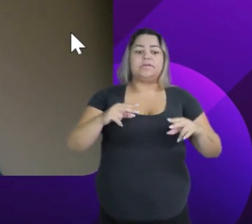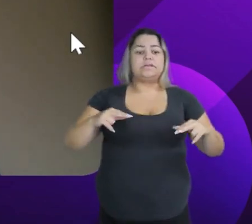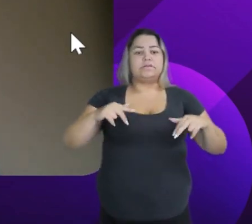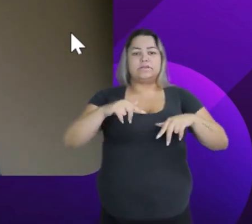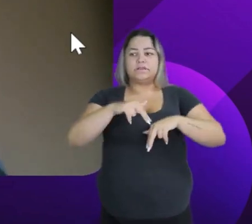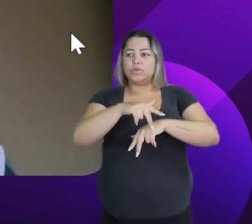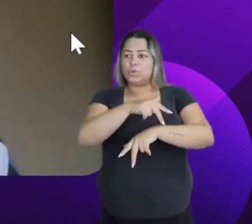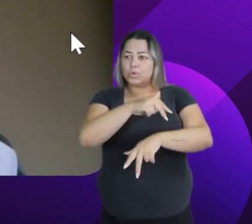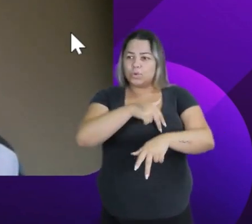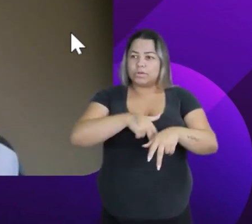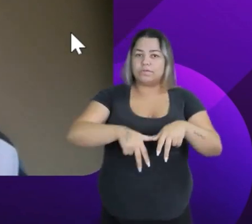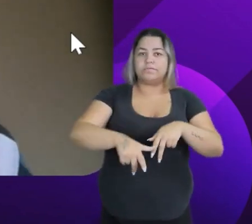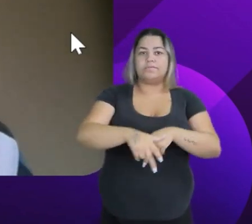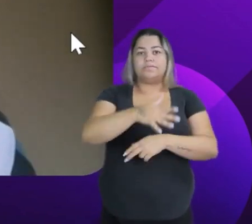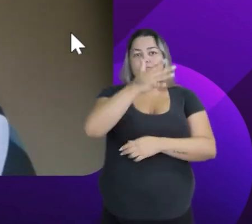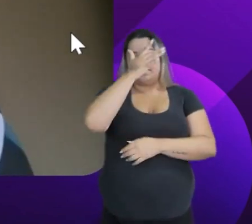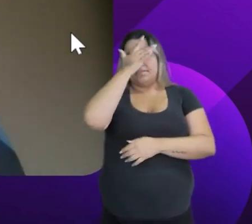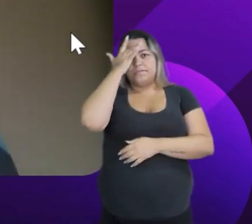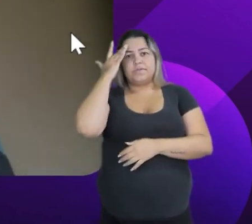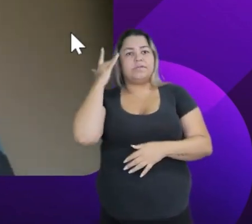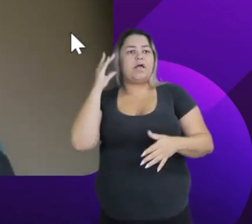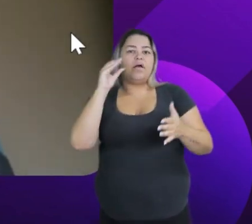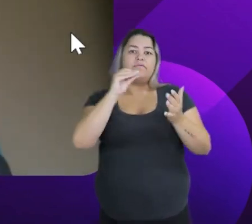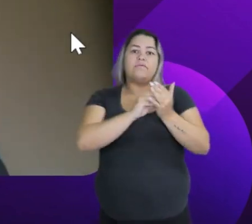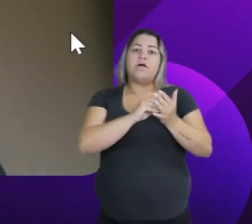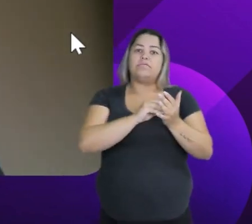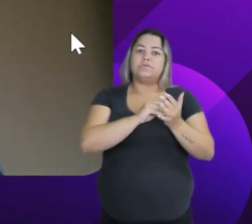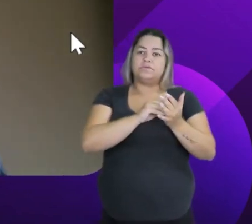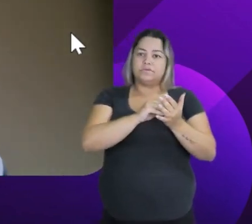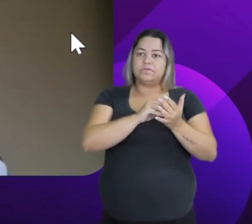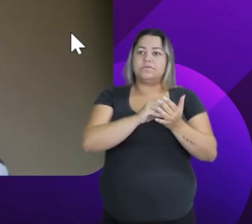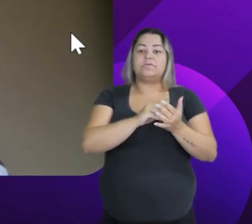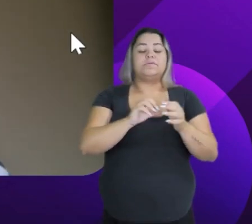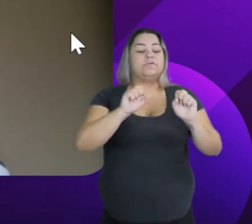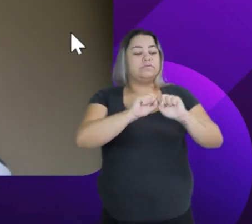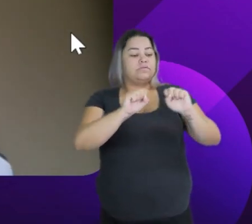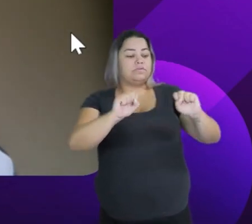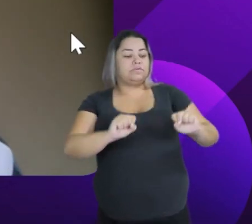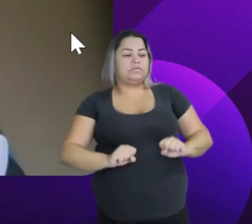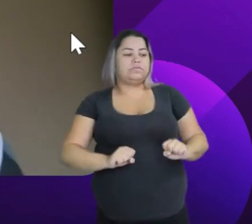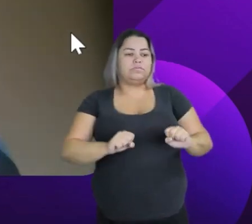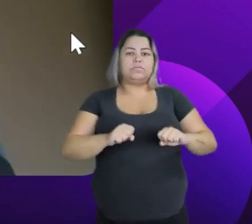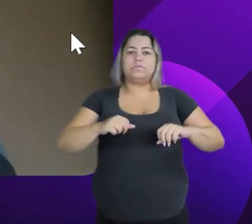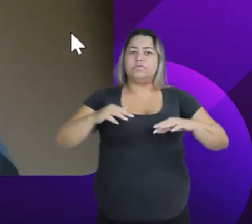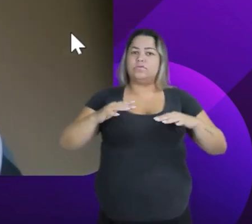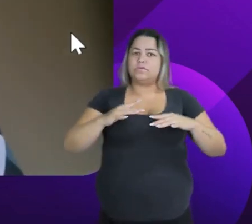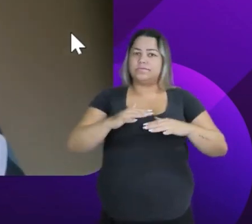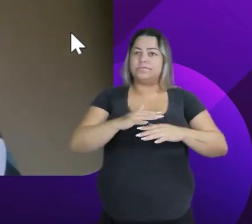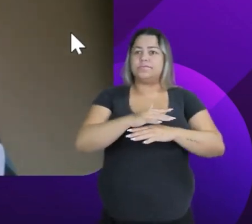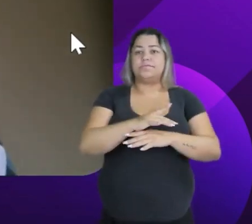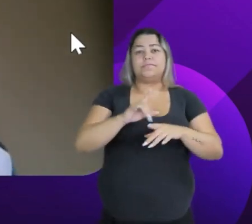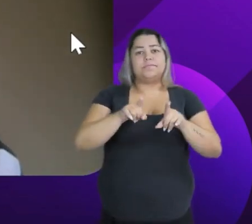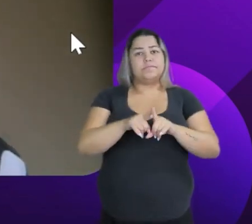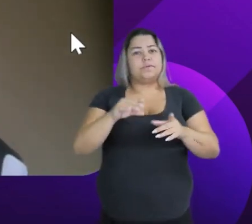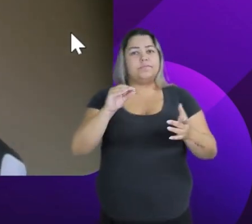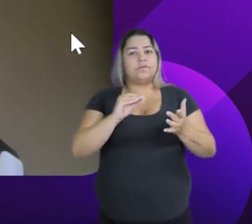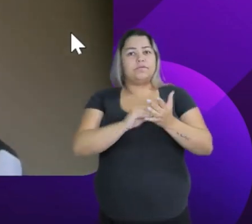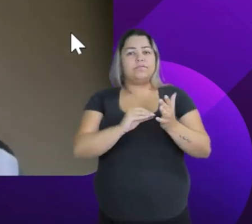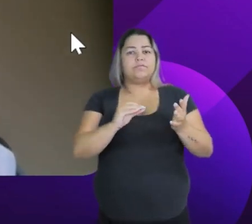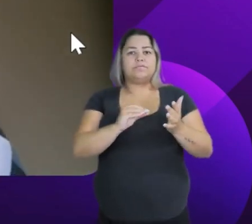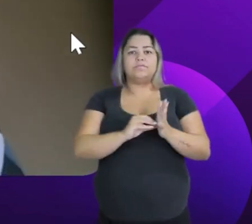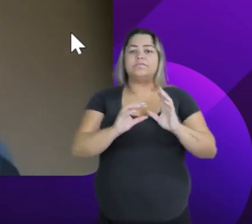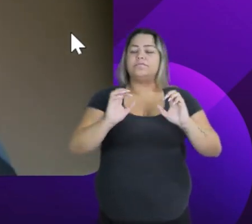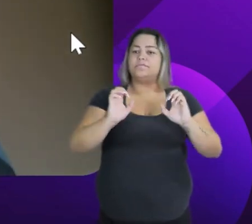pessoas, seja muitas vezes pela falta de oferta de sistemas de transporte, seja também pela falta de